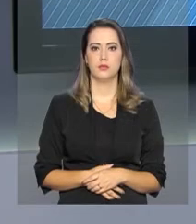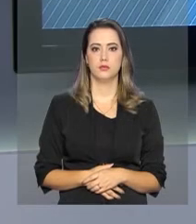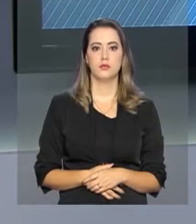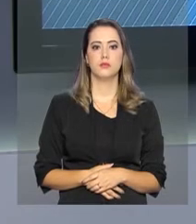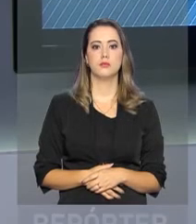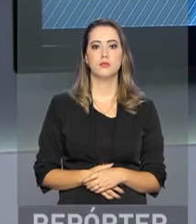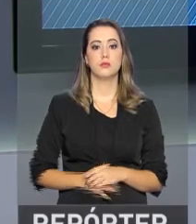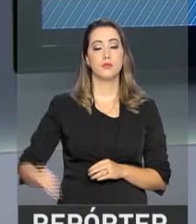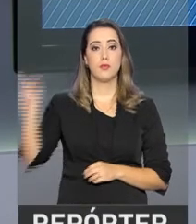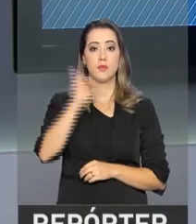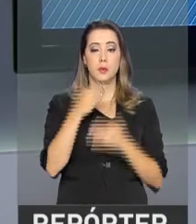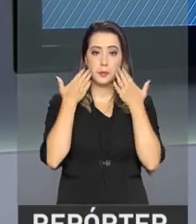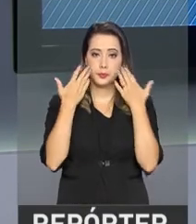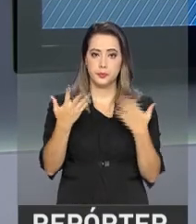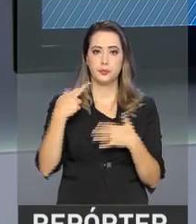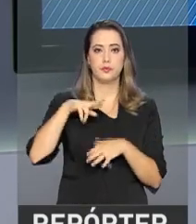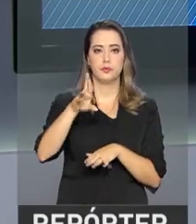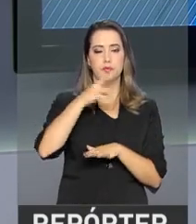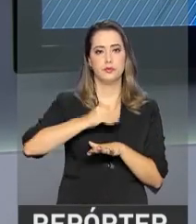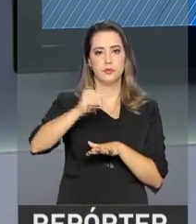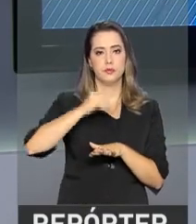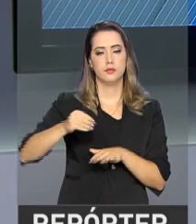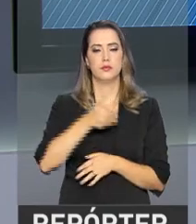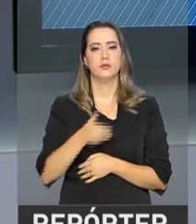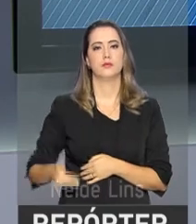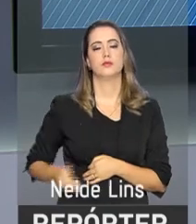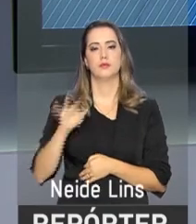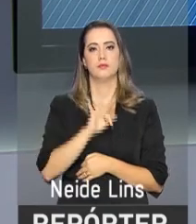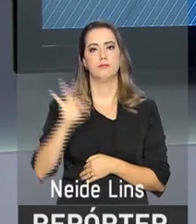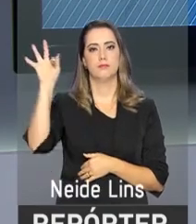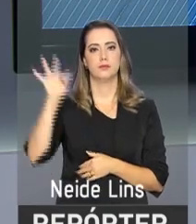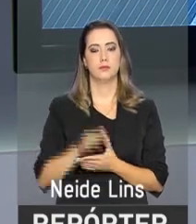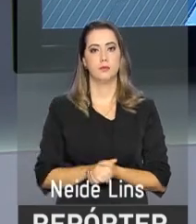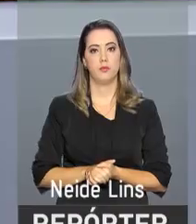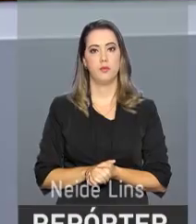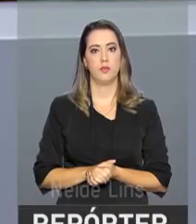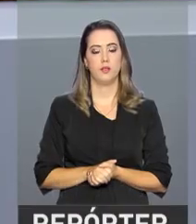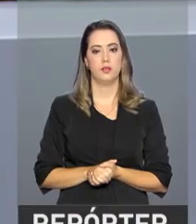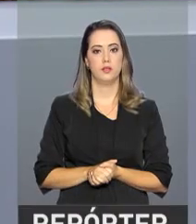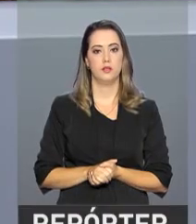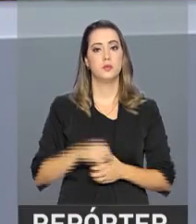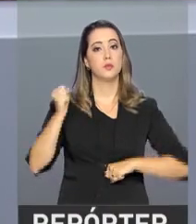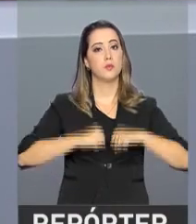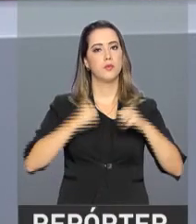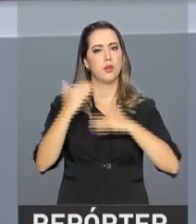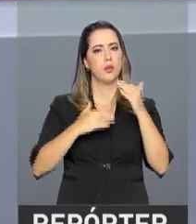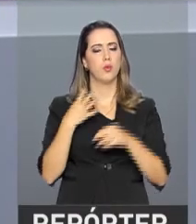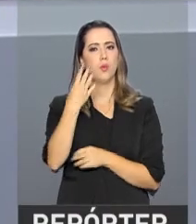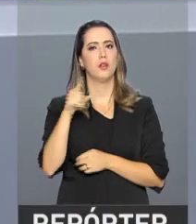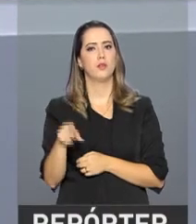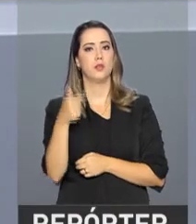o la no ar mais uma edição do repórter nbr as notícias do governo federal a indústria cresceu